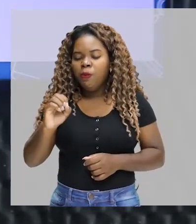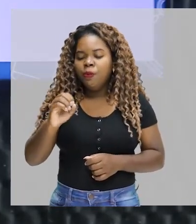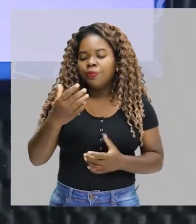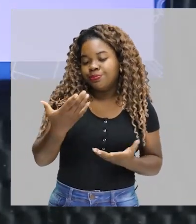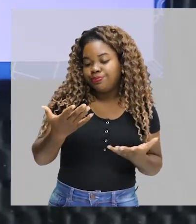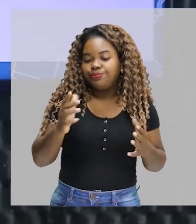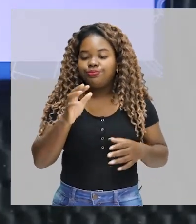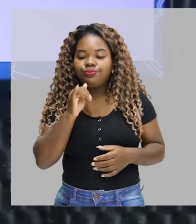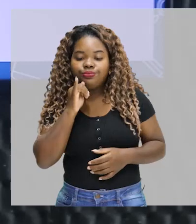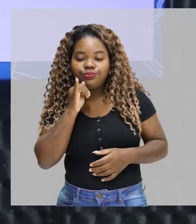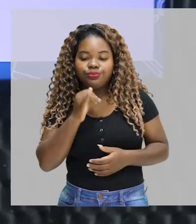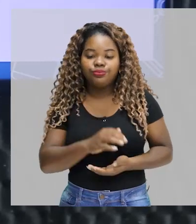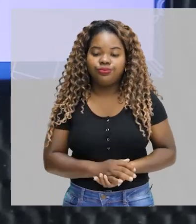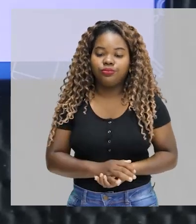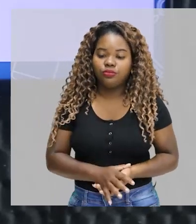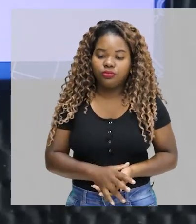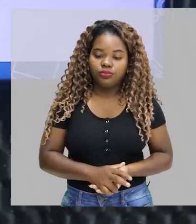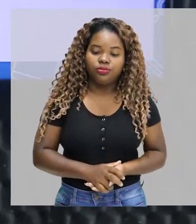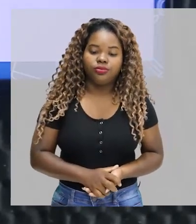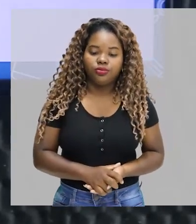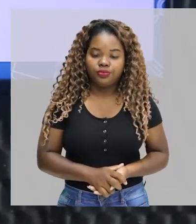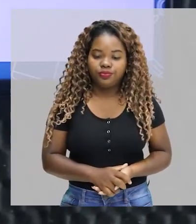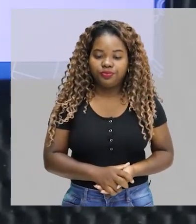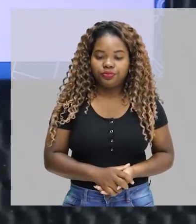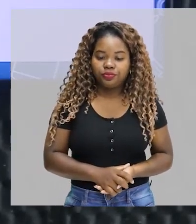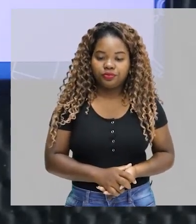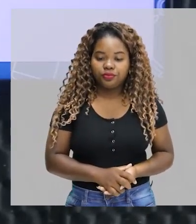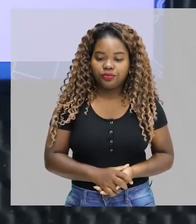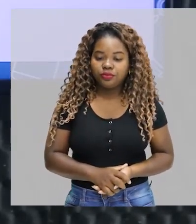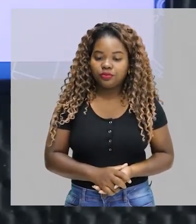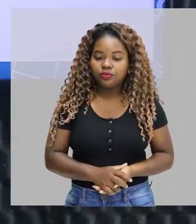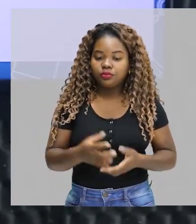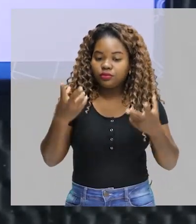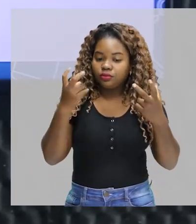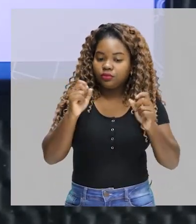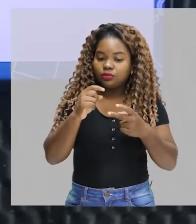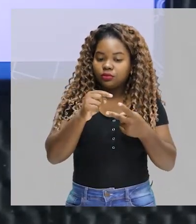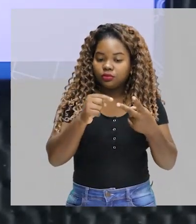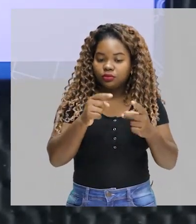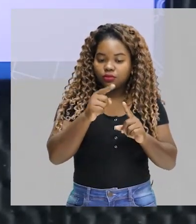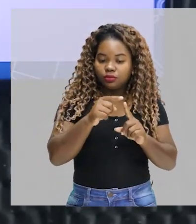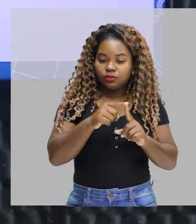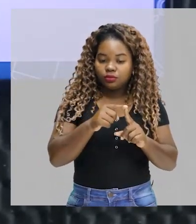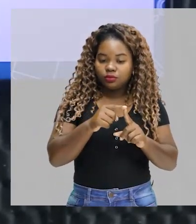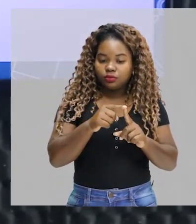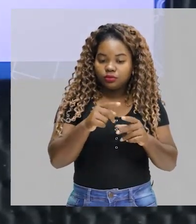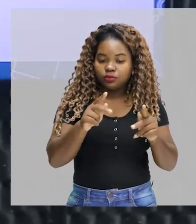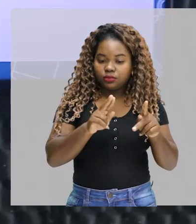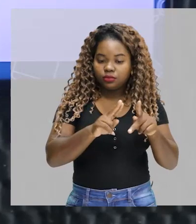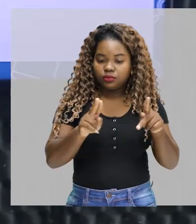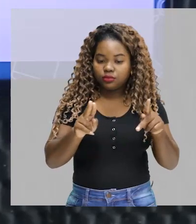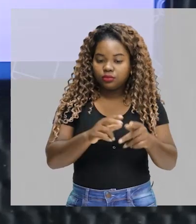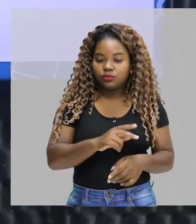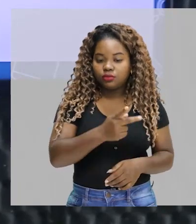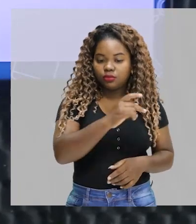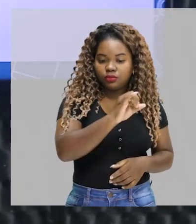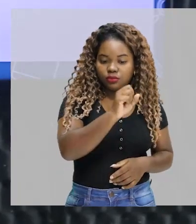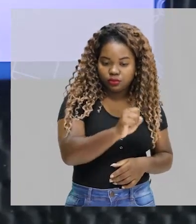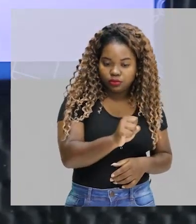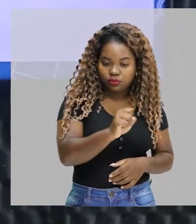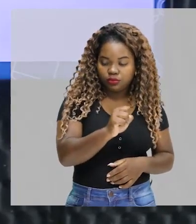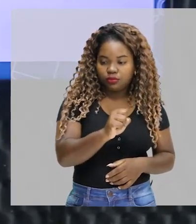da mãe dele que é alta. Nesse caso, observa que tem 2 tipos de pronome, ó. His é